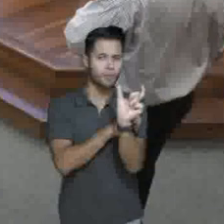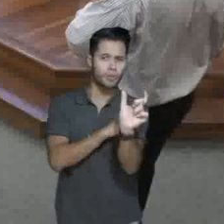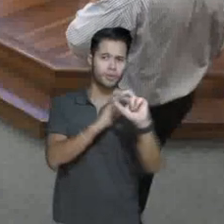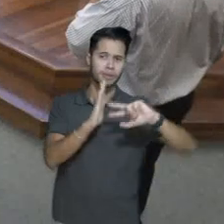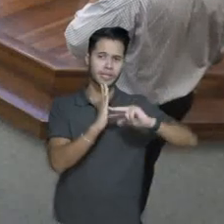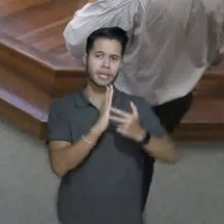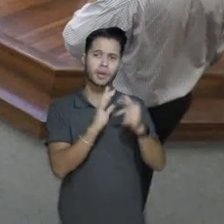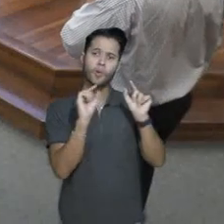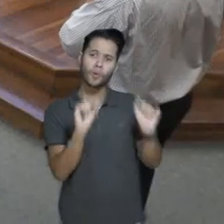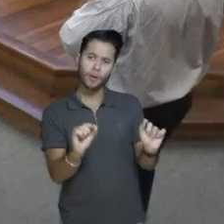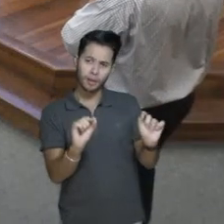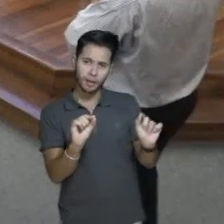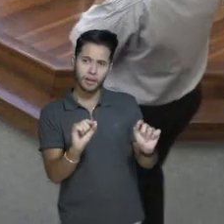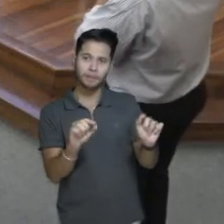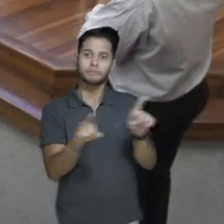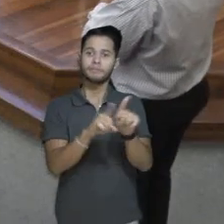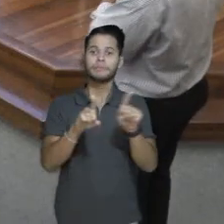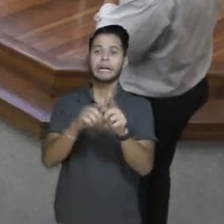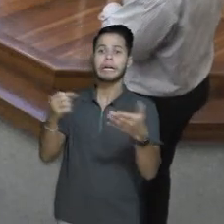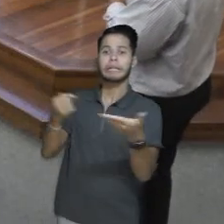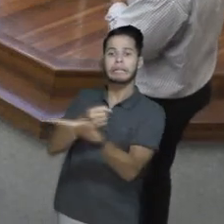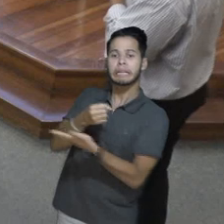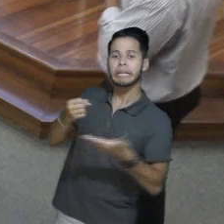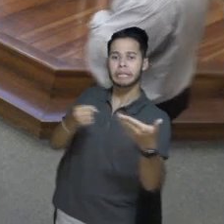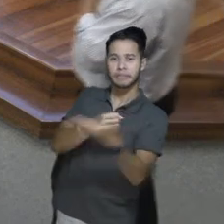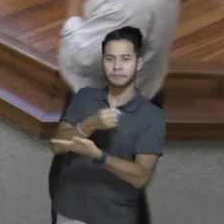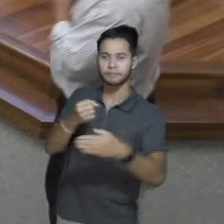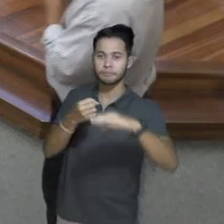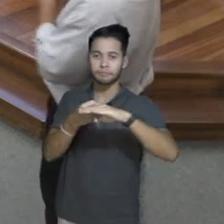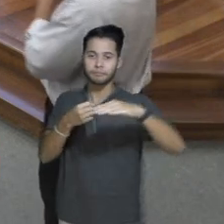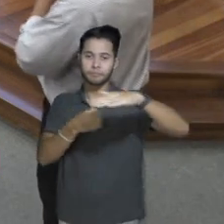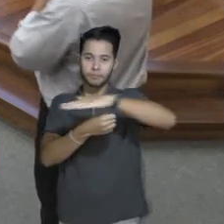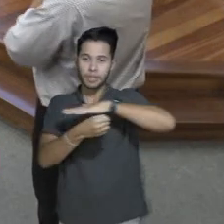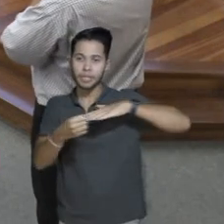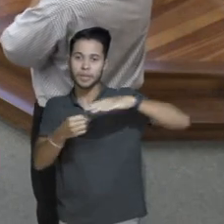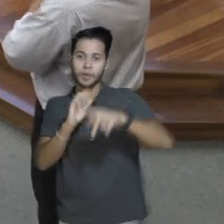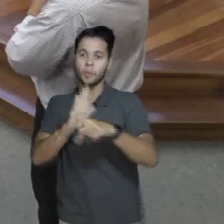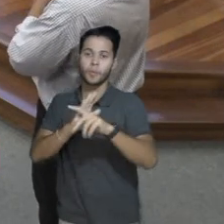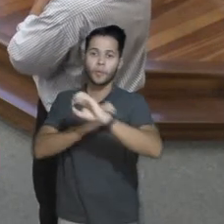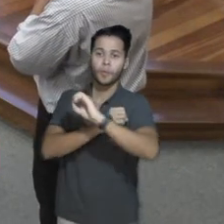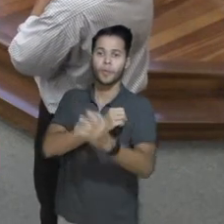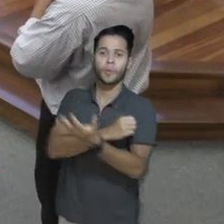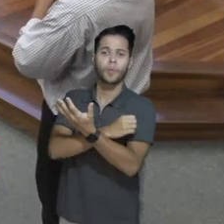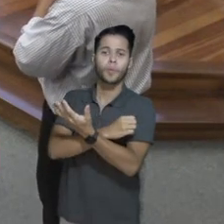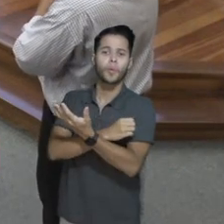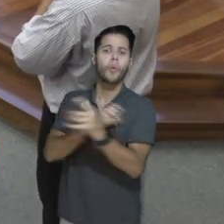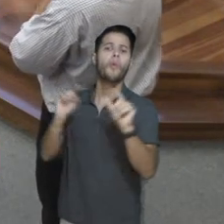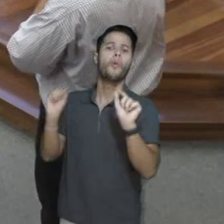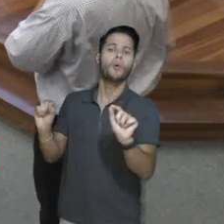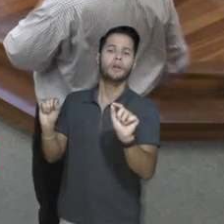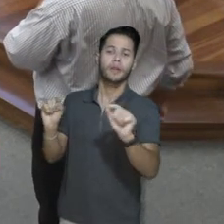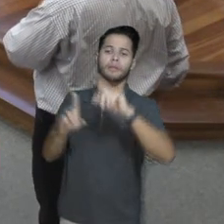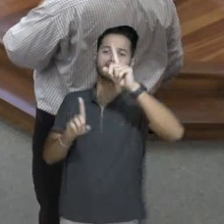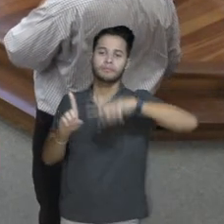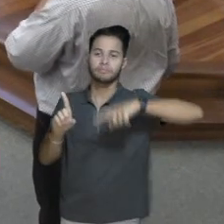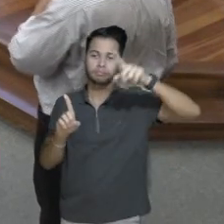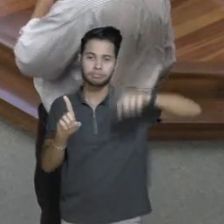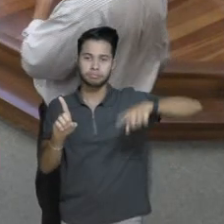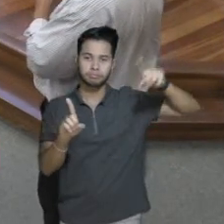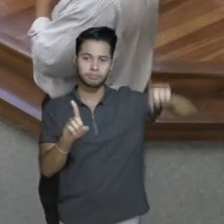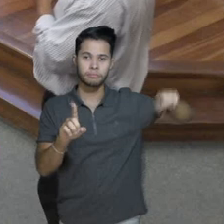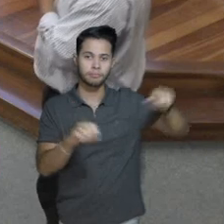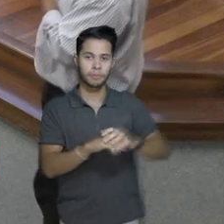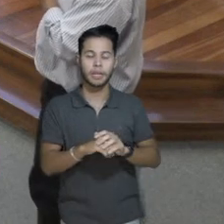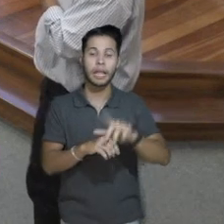de corrupção representa o quê controle social ativo é o que a gente tá tentando montar aqui então a gente tem esse capital social a